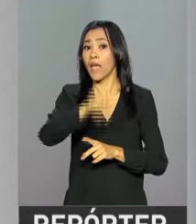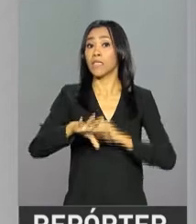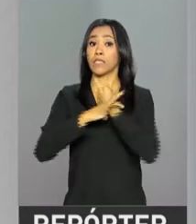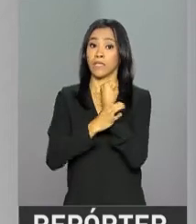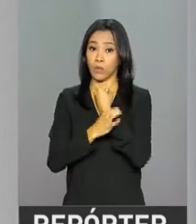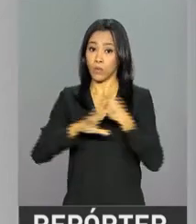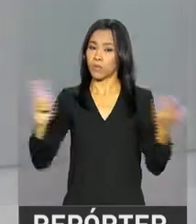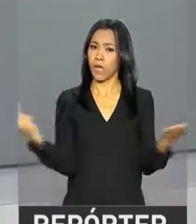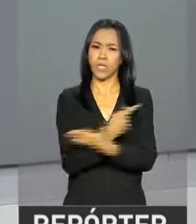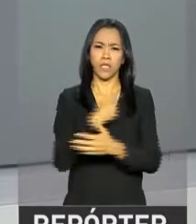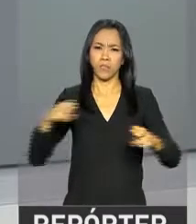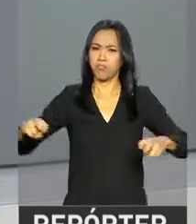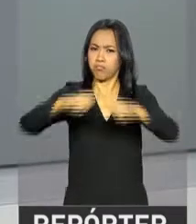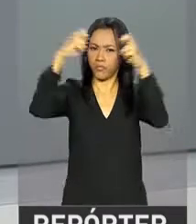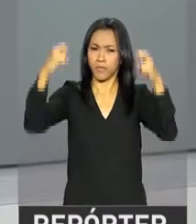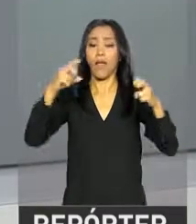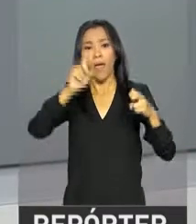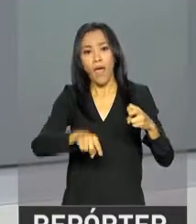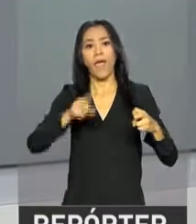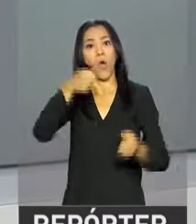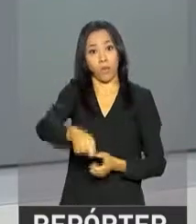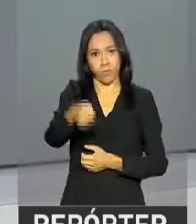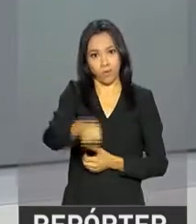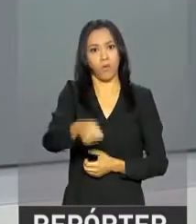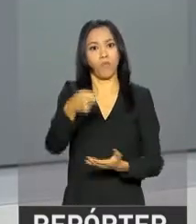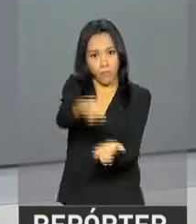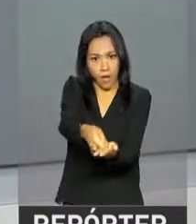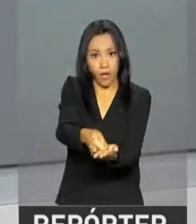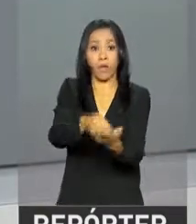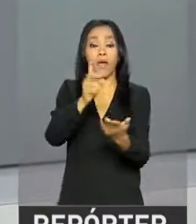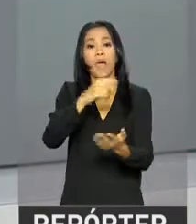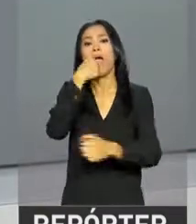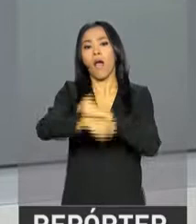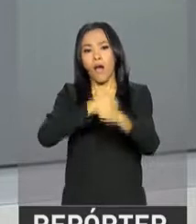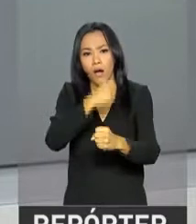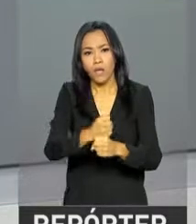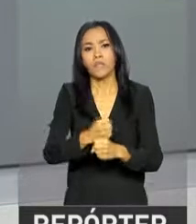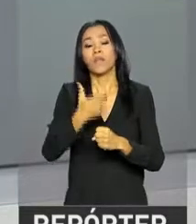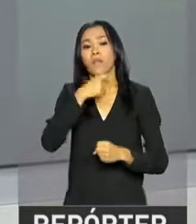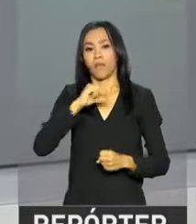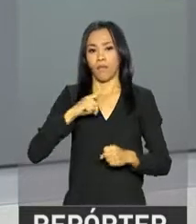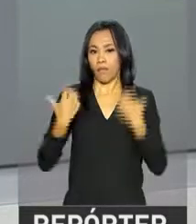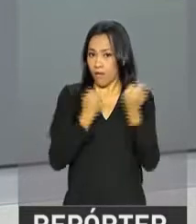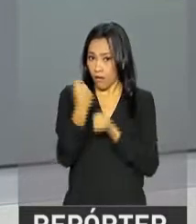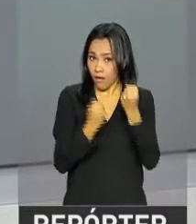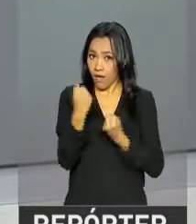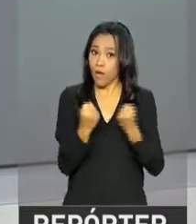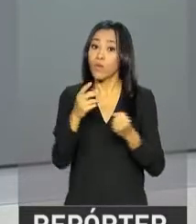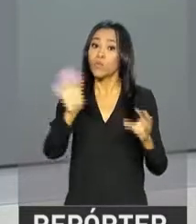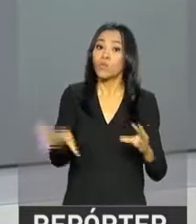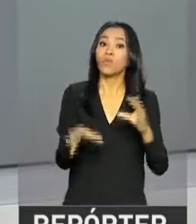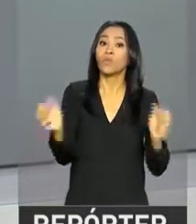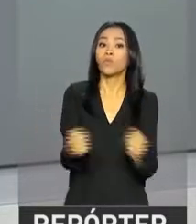automotores conhecido como seguro obrigatório o dpvat pago anualmente pelos proprietários de veículos junto com a